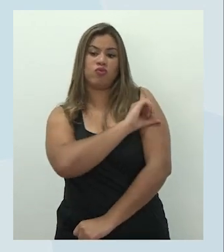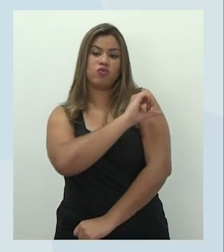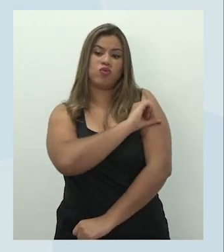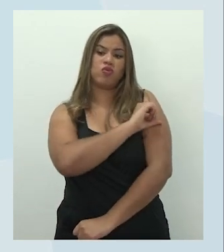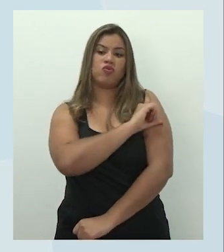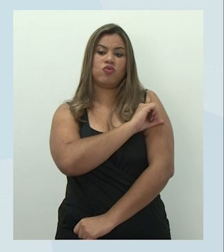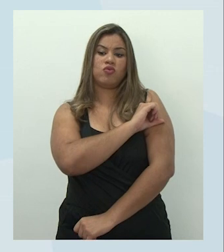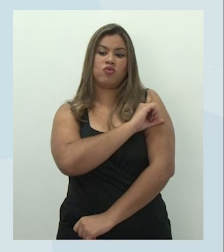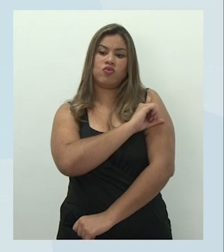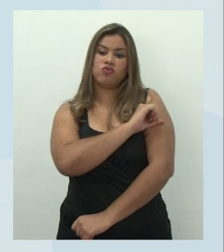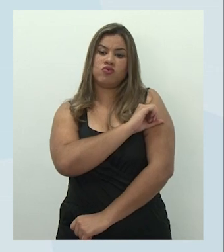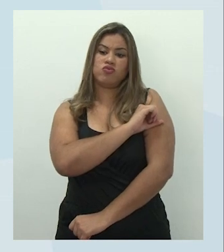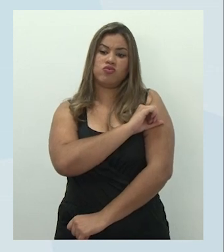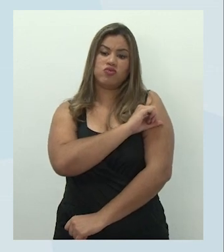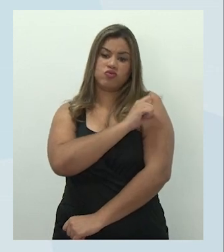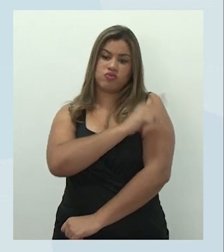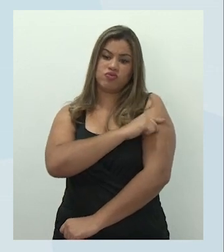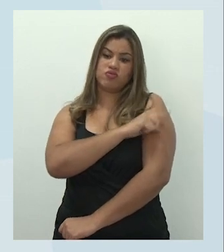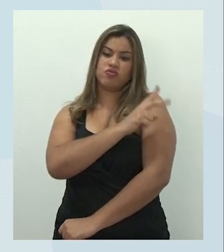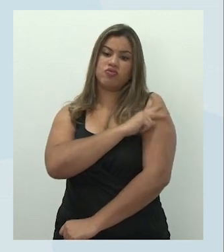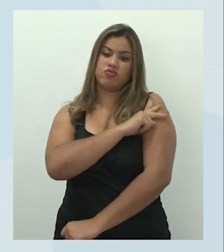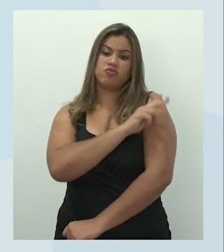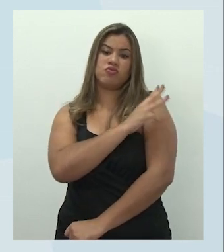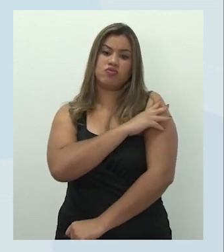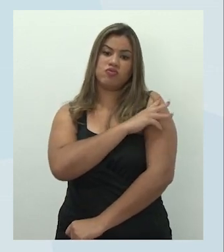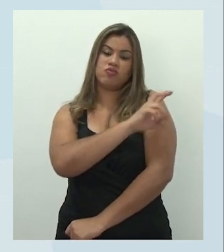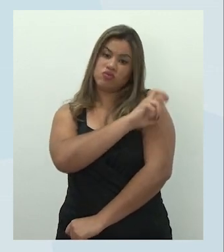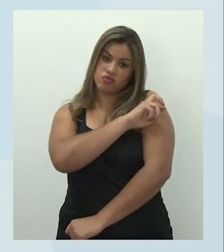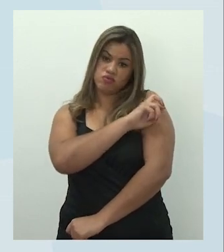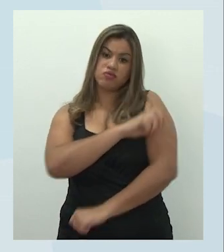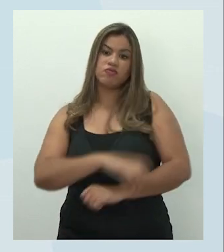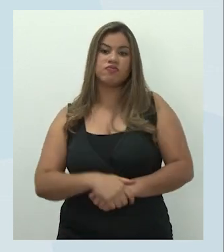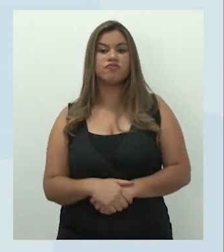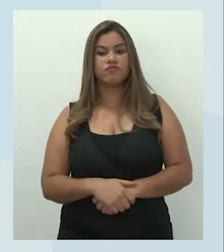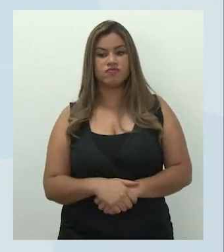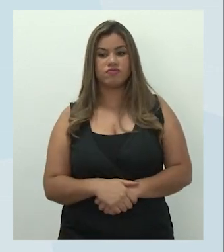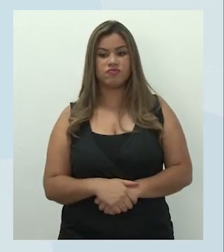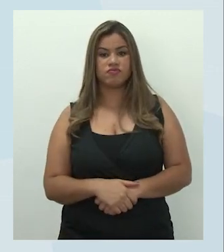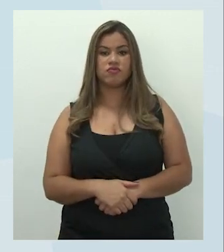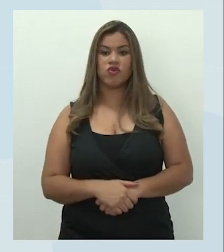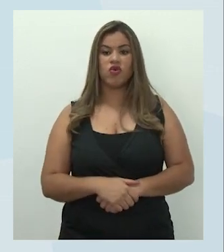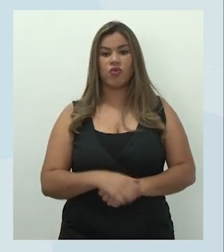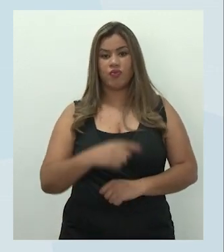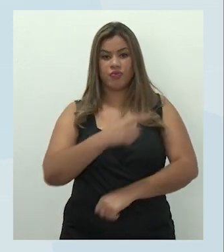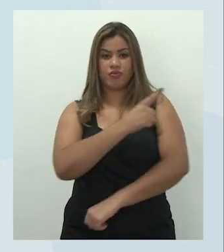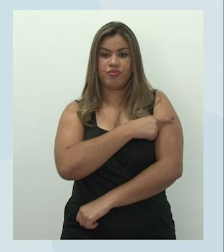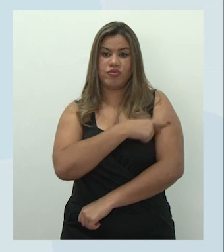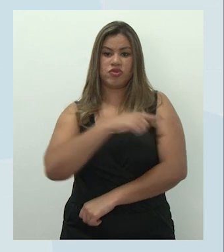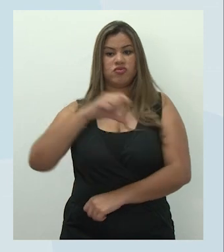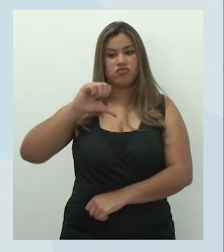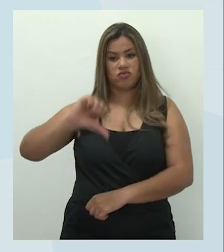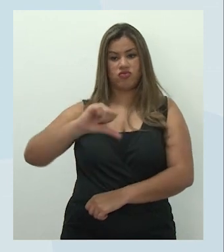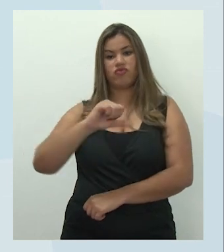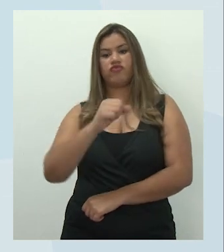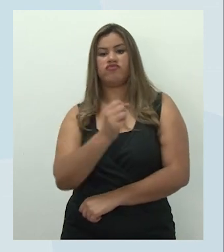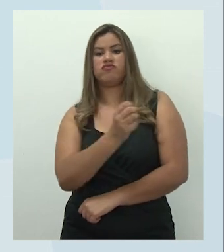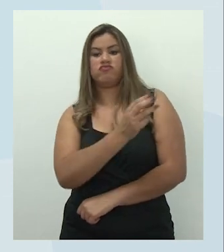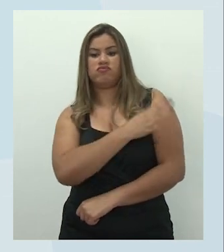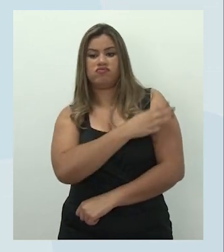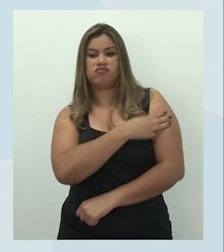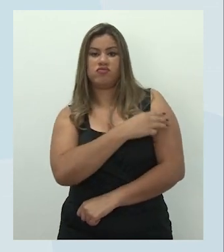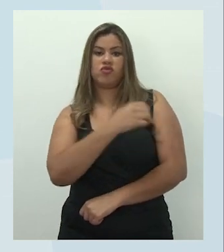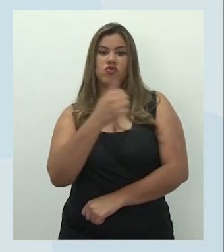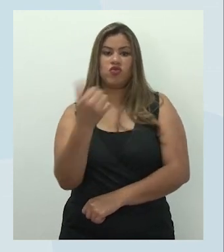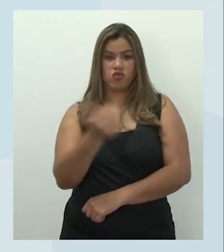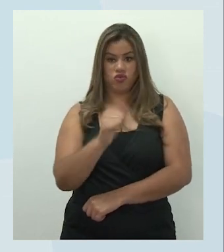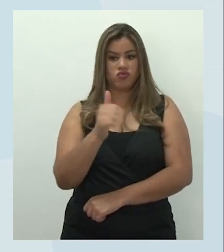cada ano. Então, para o primeiro ano é habilidade 9, terceiro ano, habilidade 11, quarto ano,